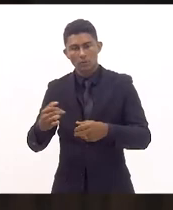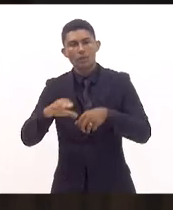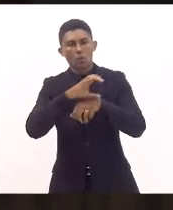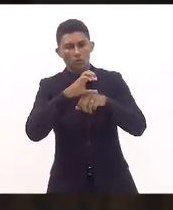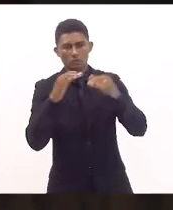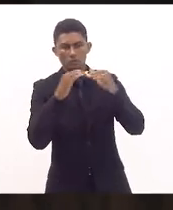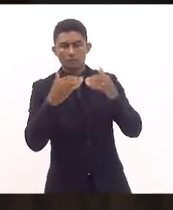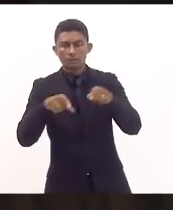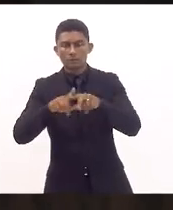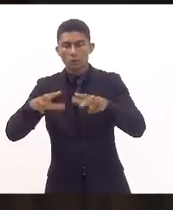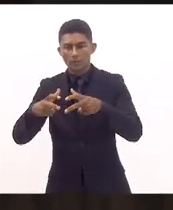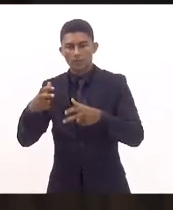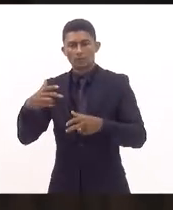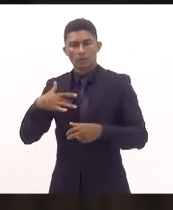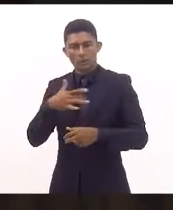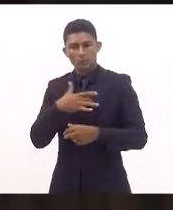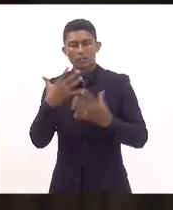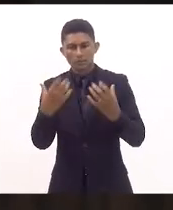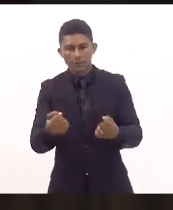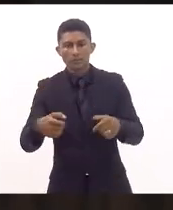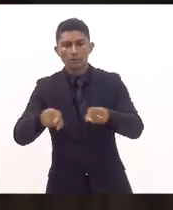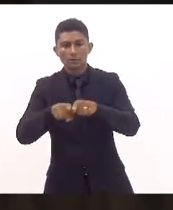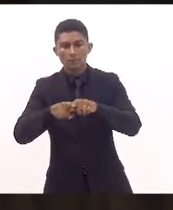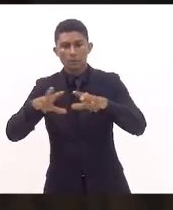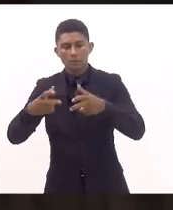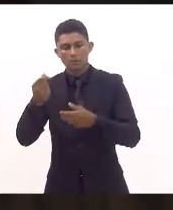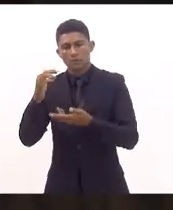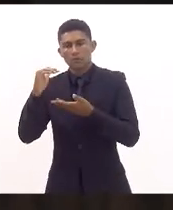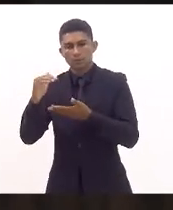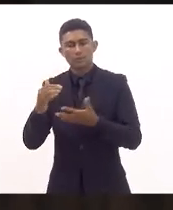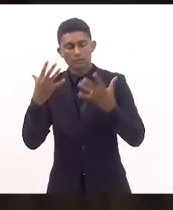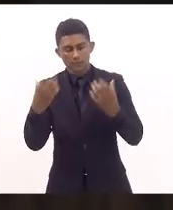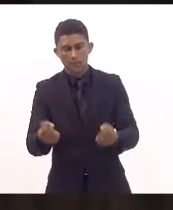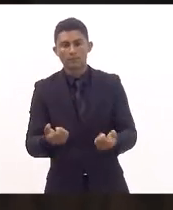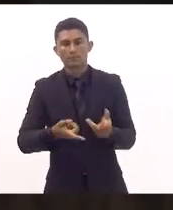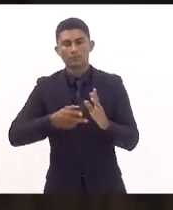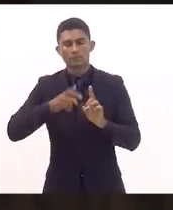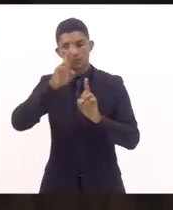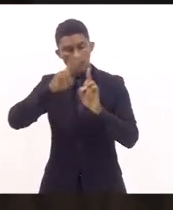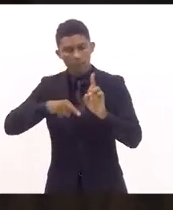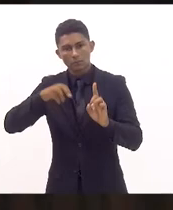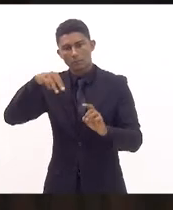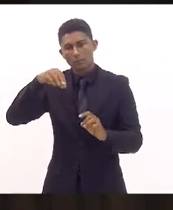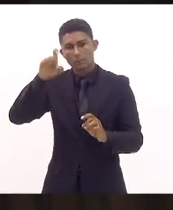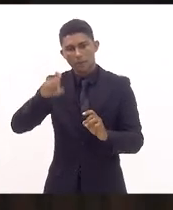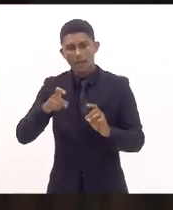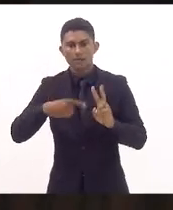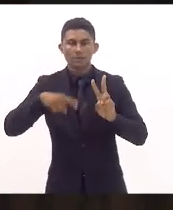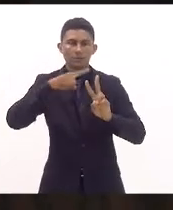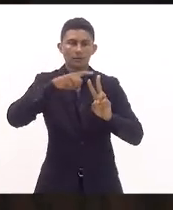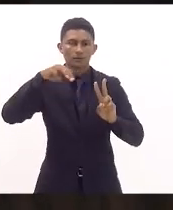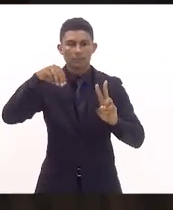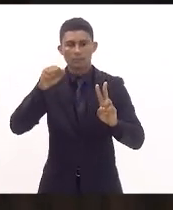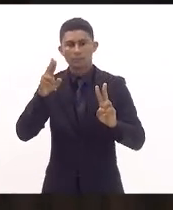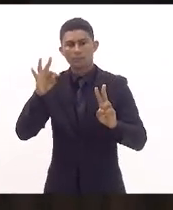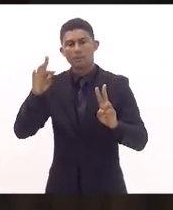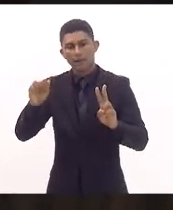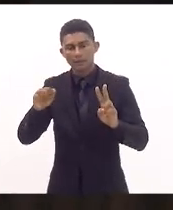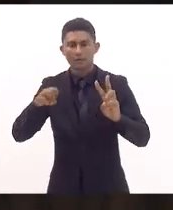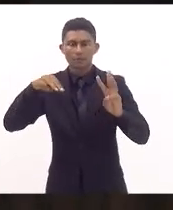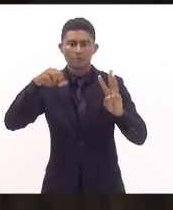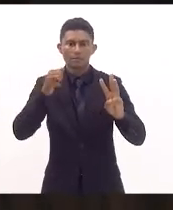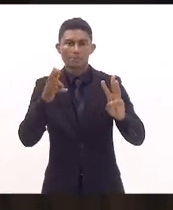Saúde, favorável. De esporte e lazer, favorável. De orçamento, favorável. Relatores, deputado Max Lemos, Marta Rocha, Elton José e